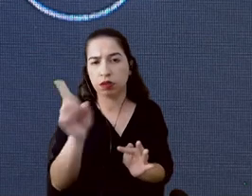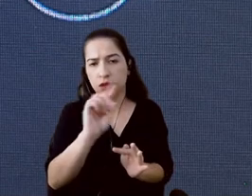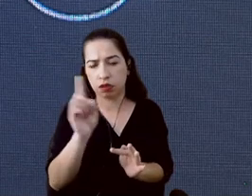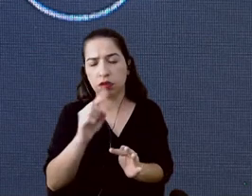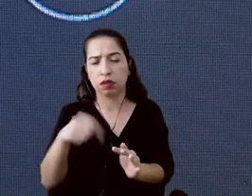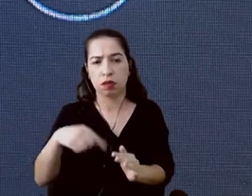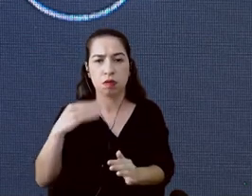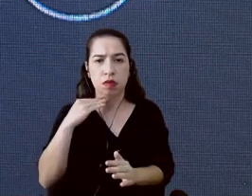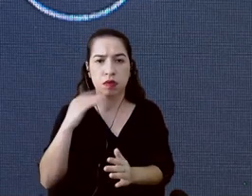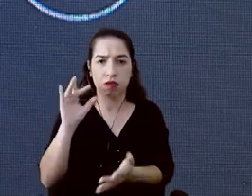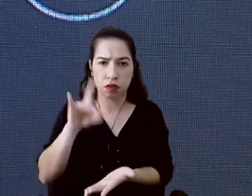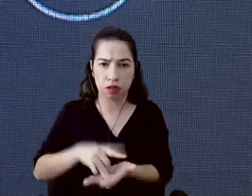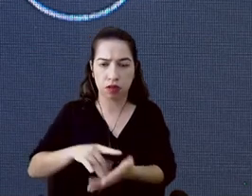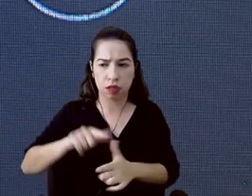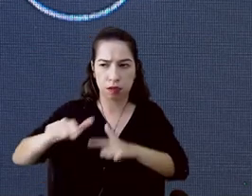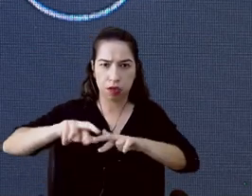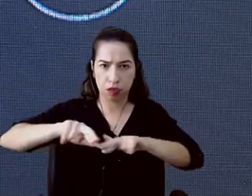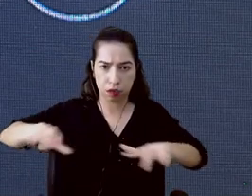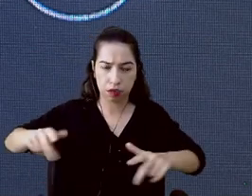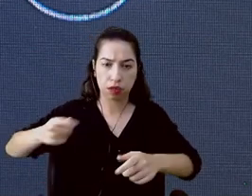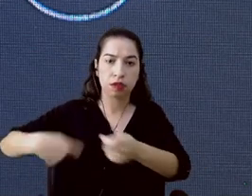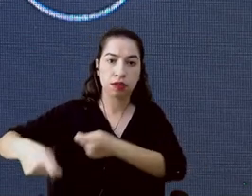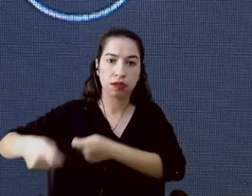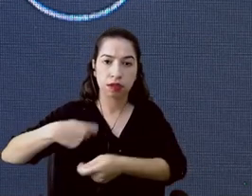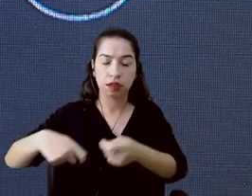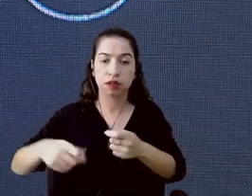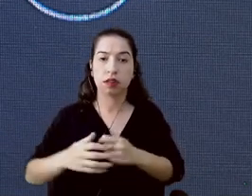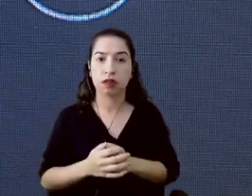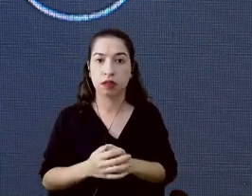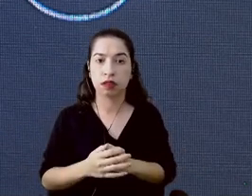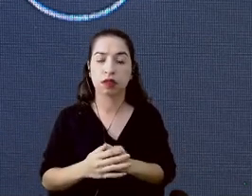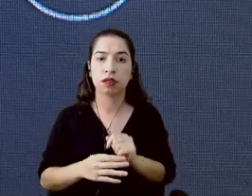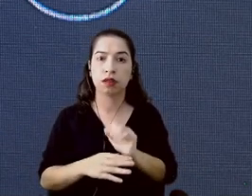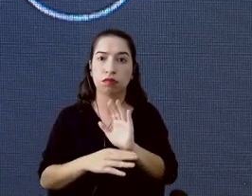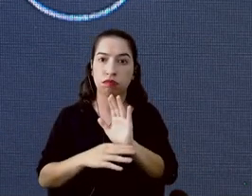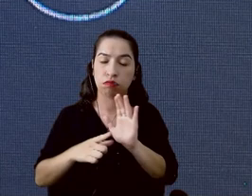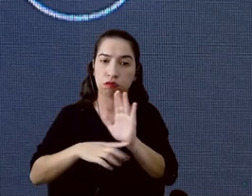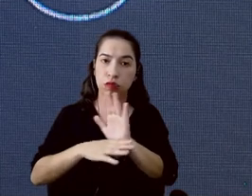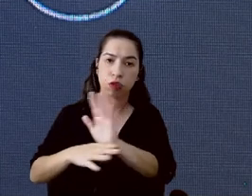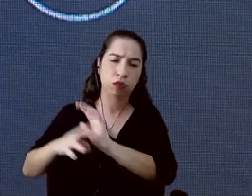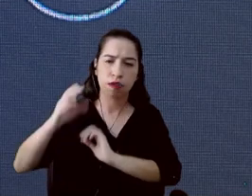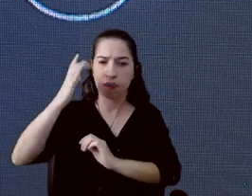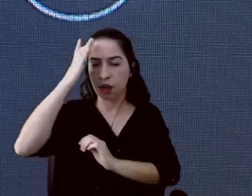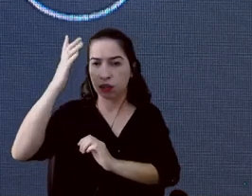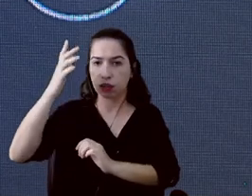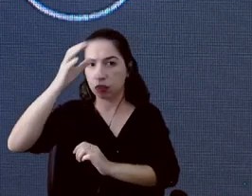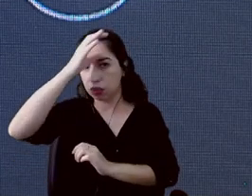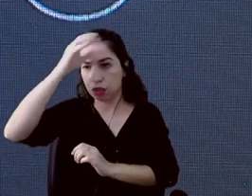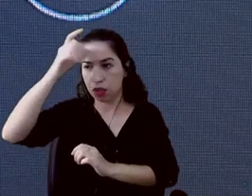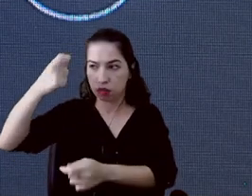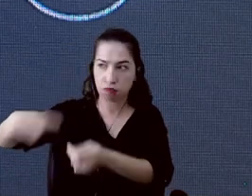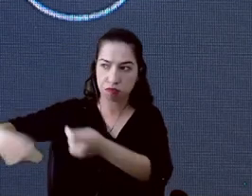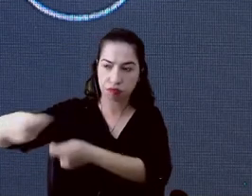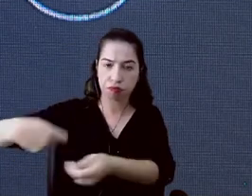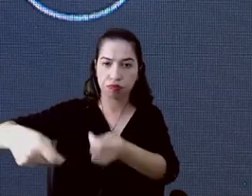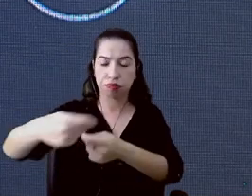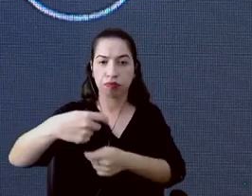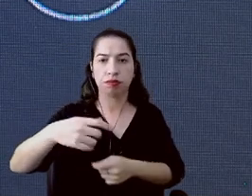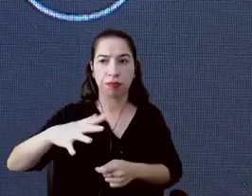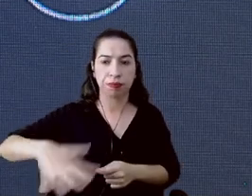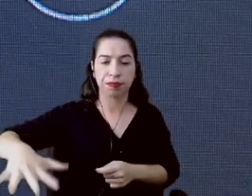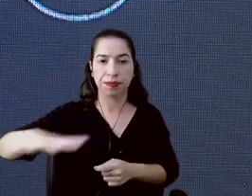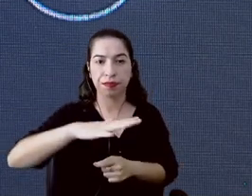serviços financeiros que prover muitas camadas para facilitar os negócios do nosso clientes nesses mercados